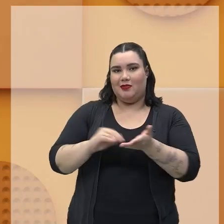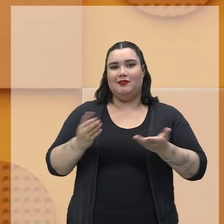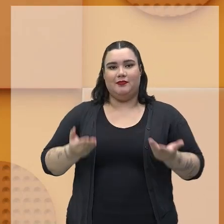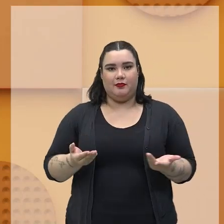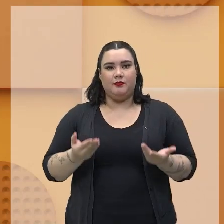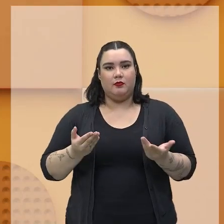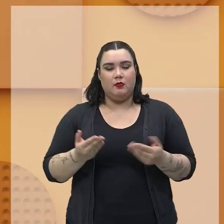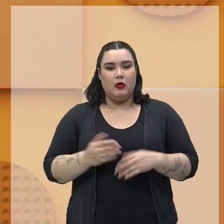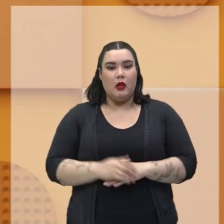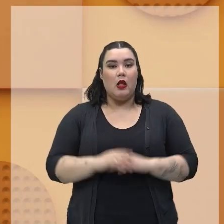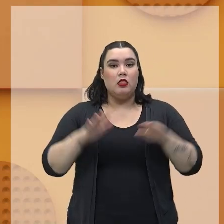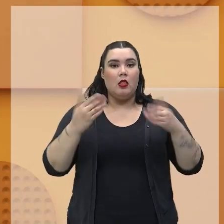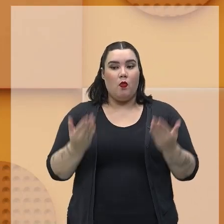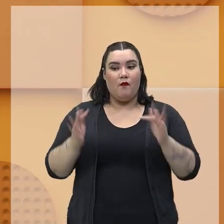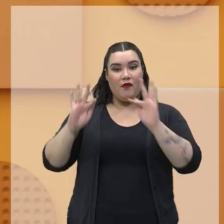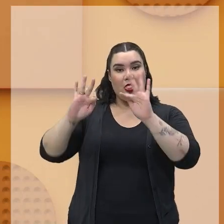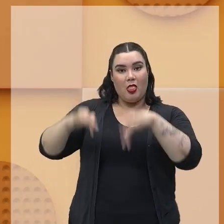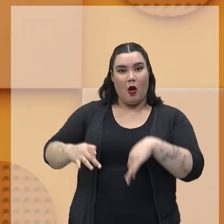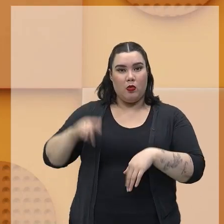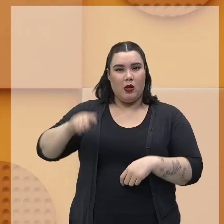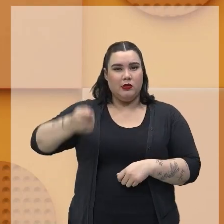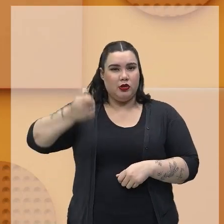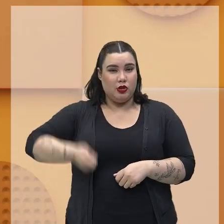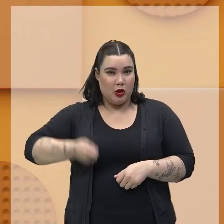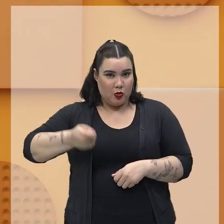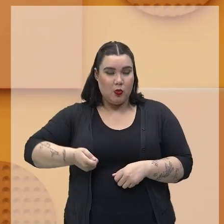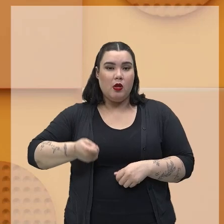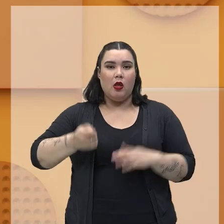Pós-ditadura militar, a partir de